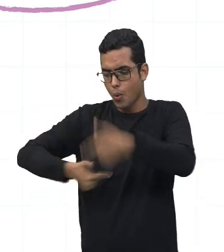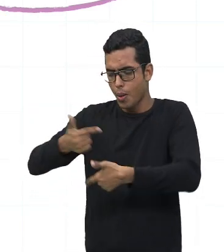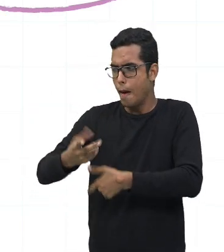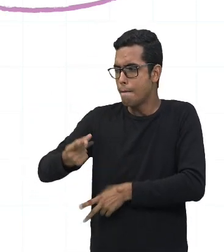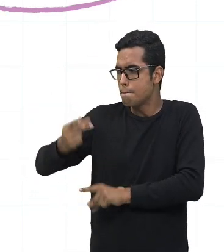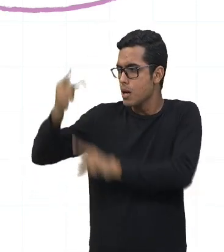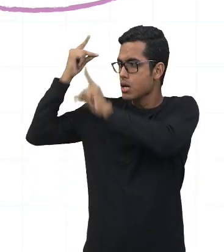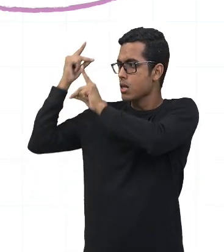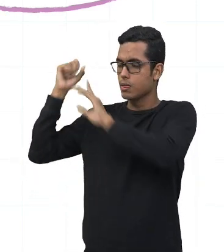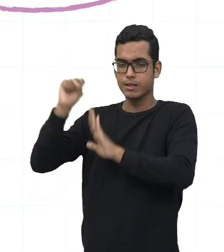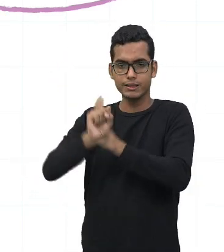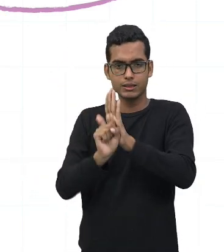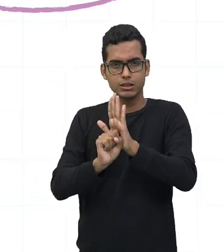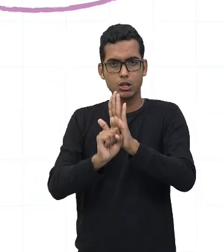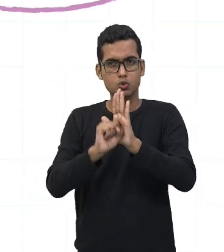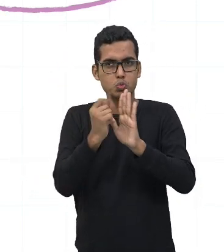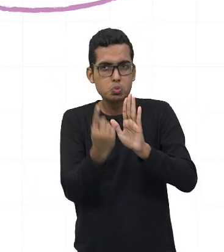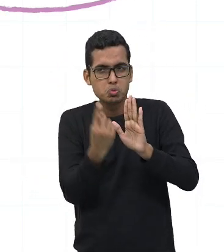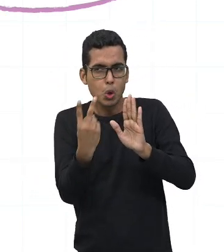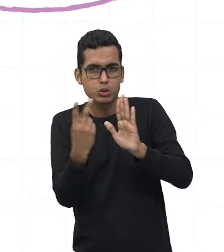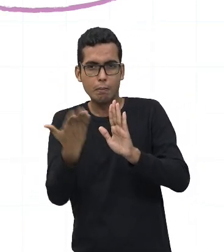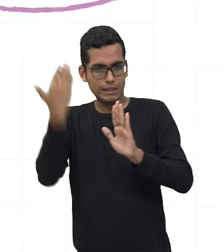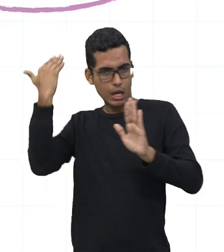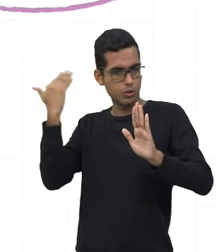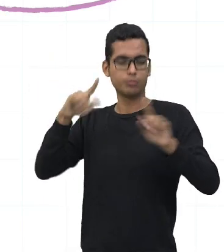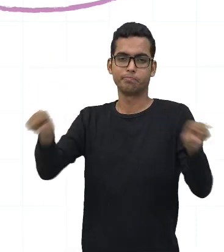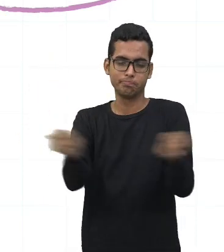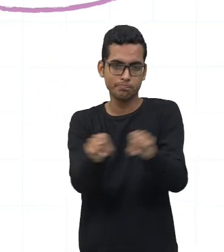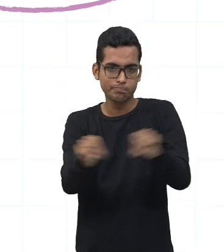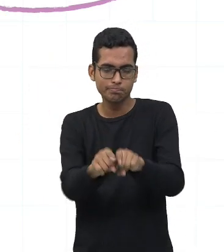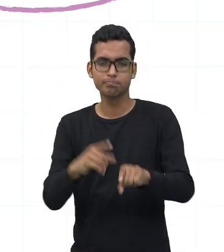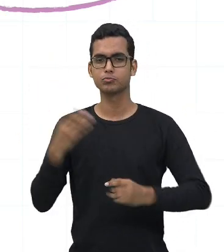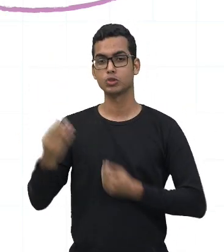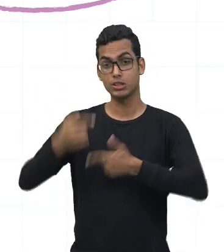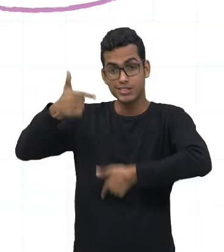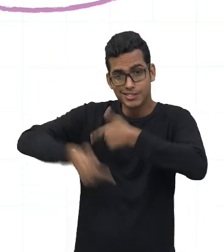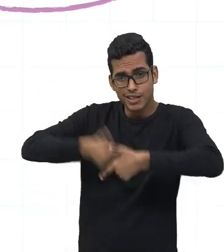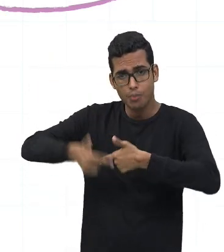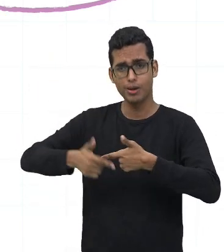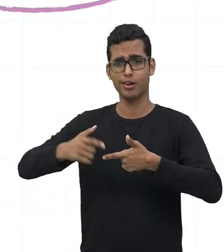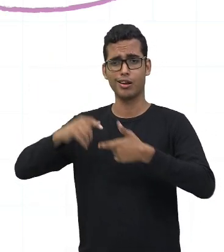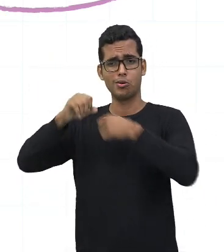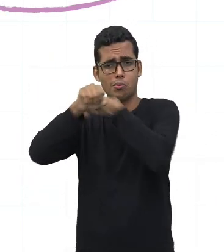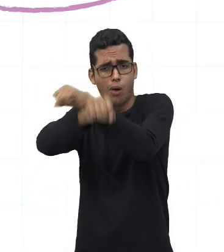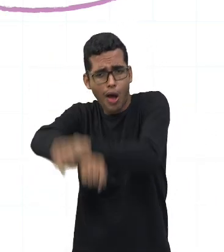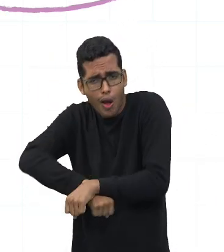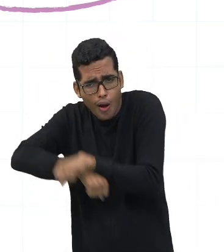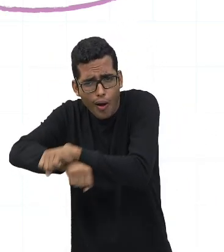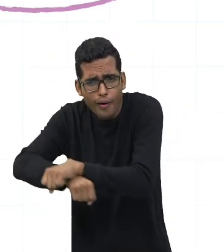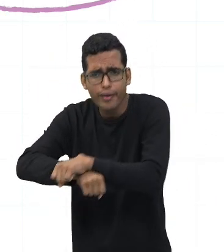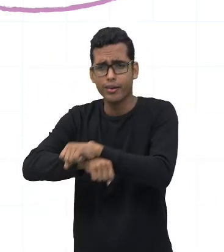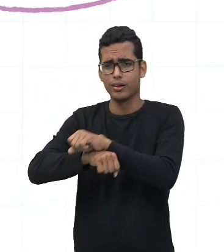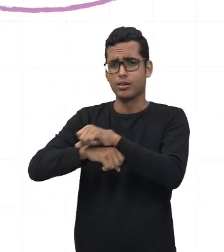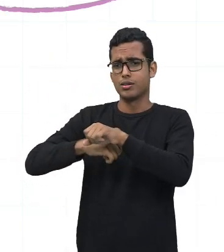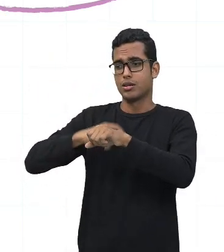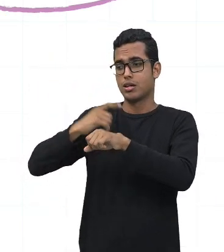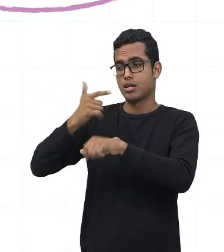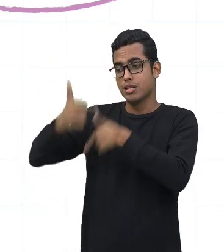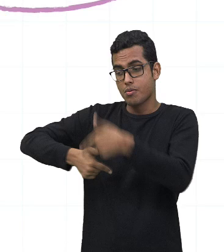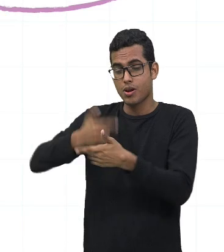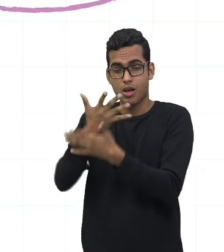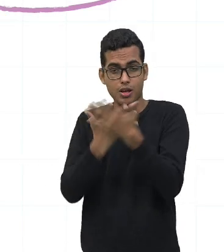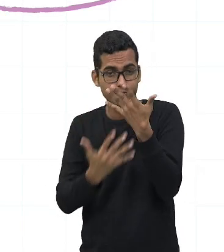há 2 séculos, há 1 século atrás, que o trabalho era escravo, que o trabalho era feito manualmente.